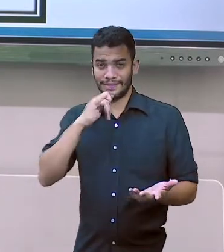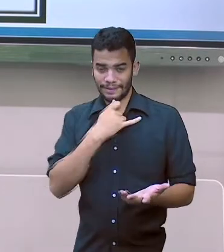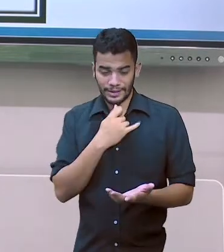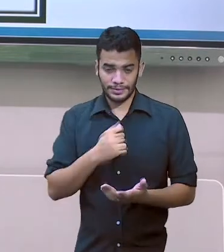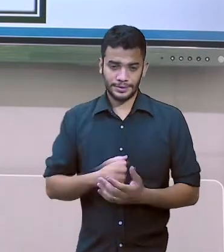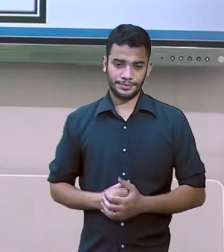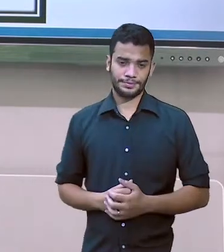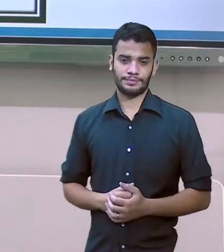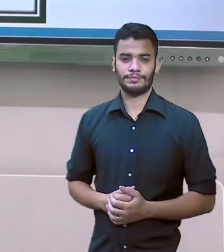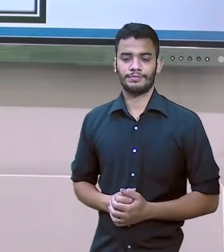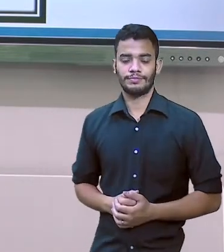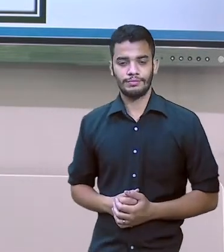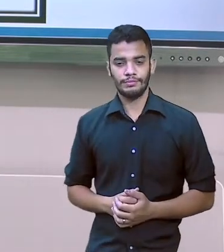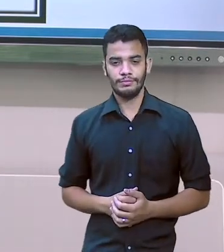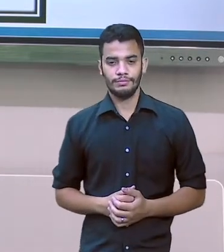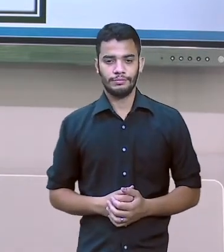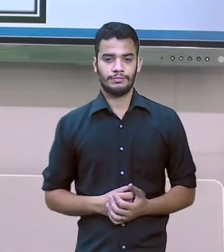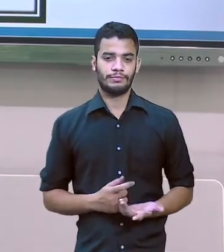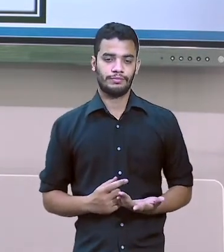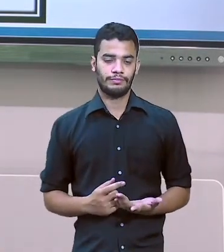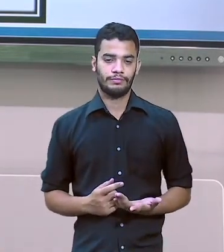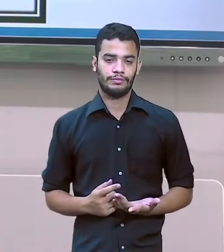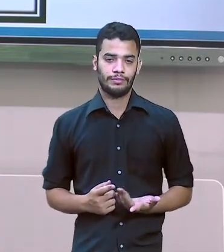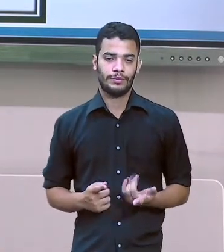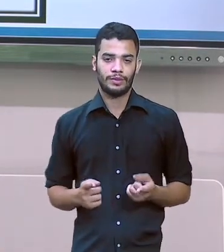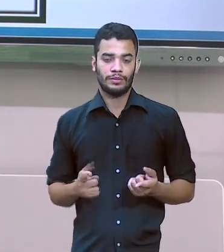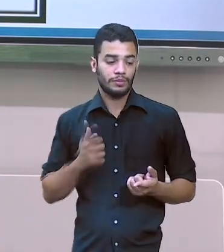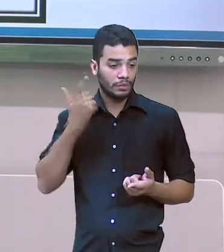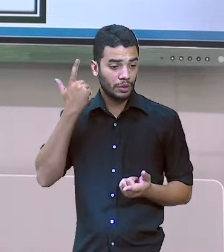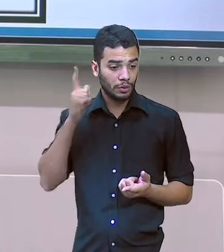A investir nesse meio de